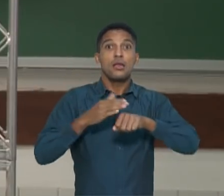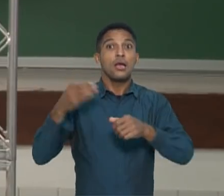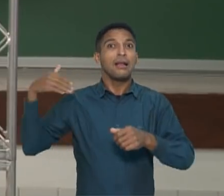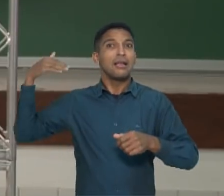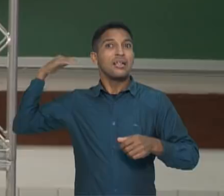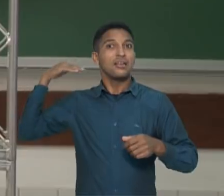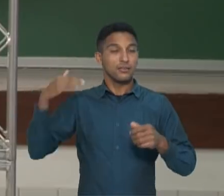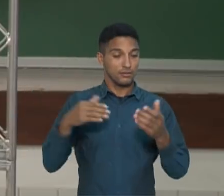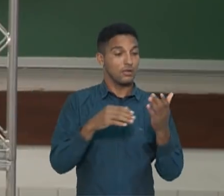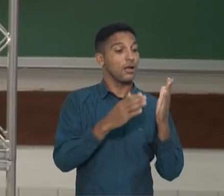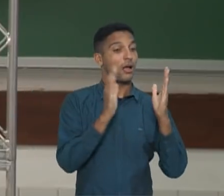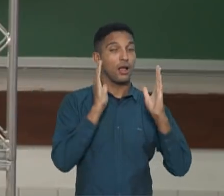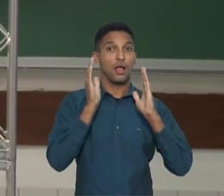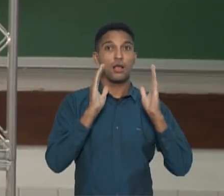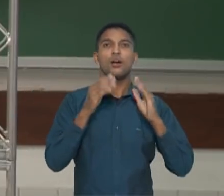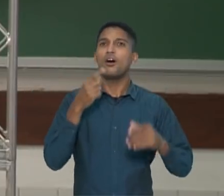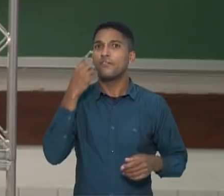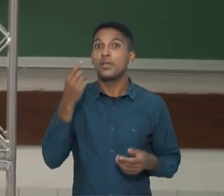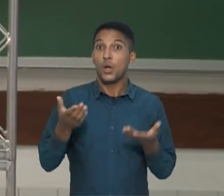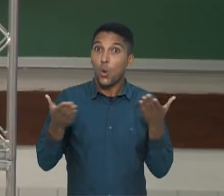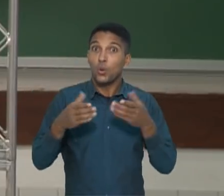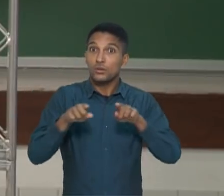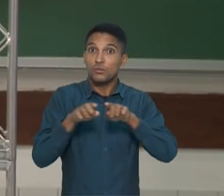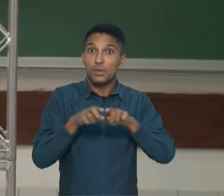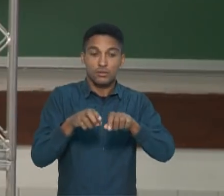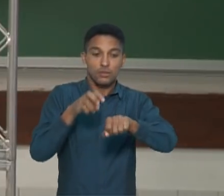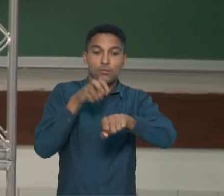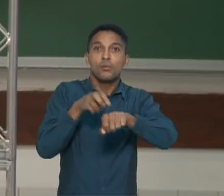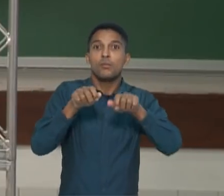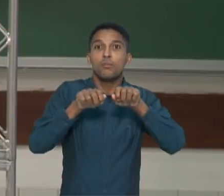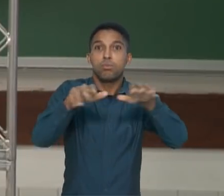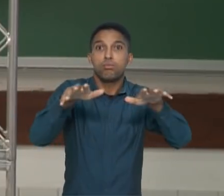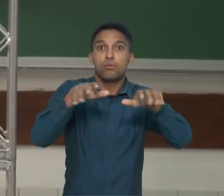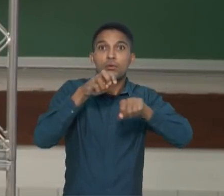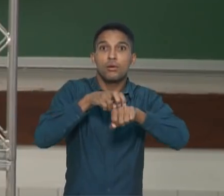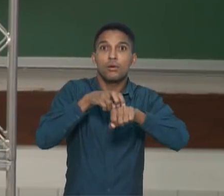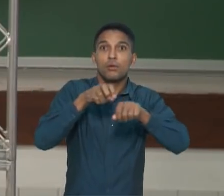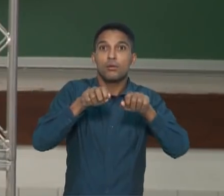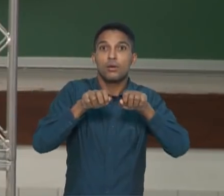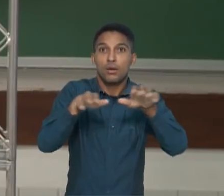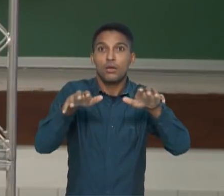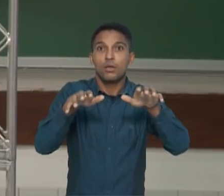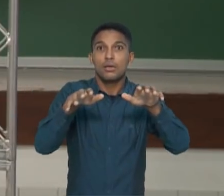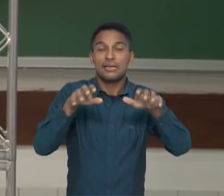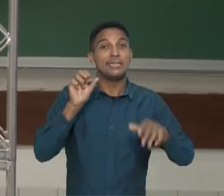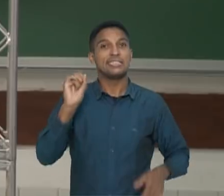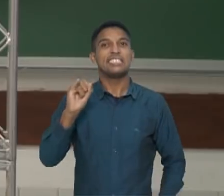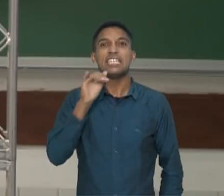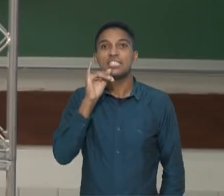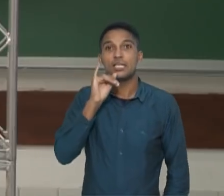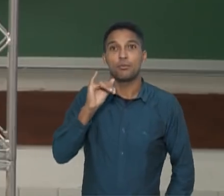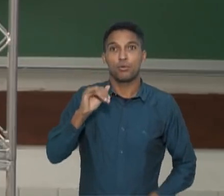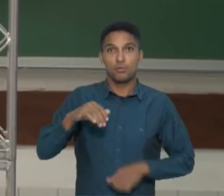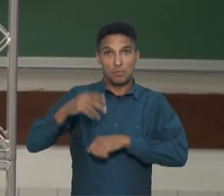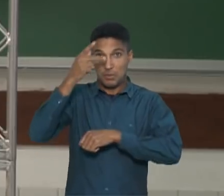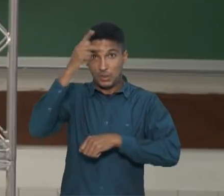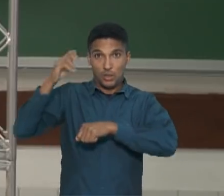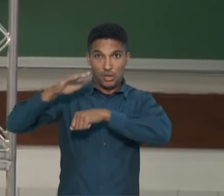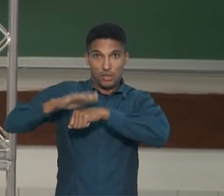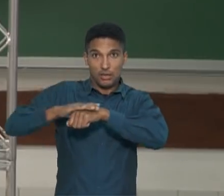por conta do novo coronavírus, que é uma outra situação. Então, se o escritor vai produzir um conto agora, provavelmente ele